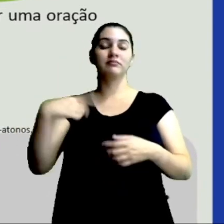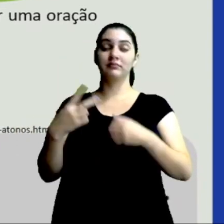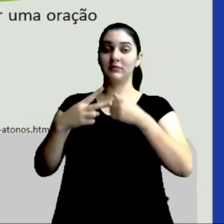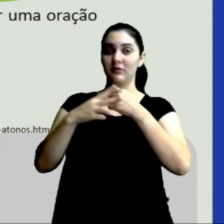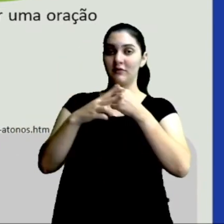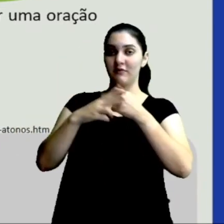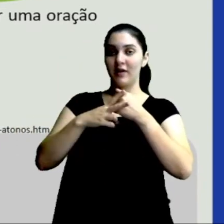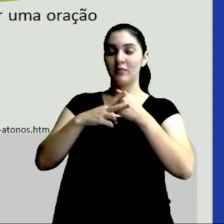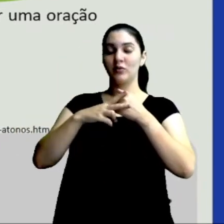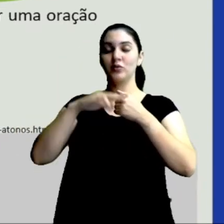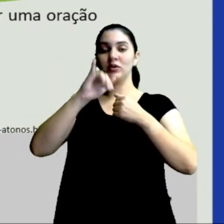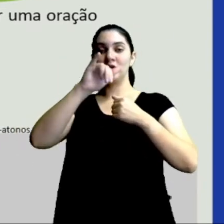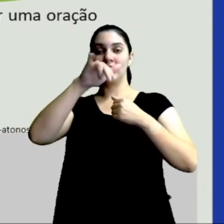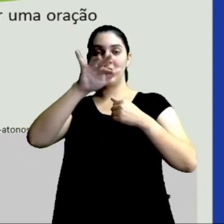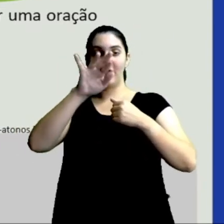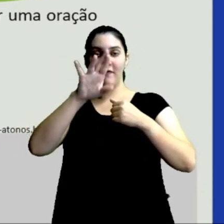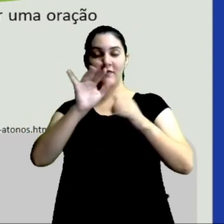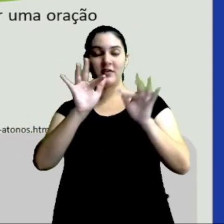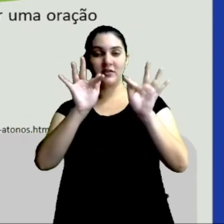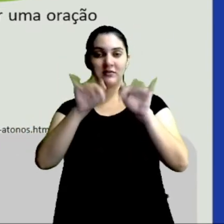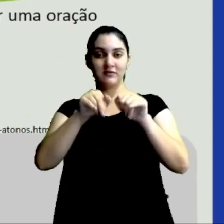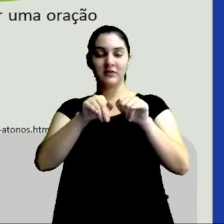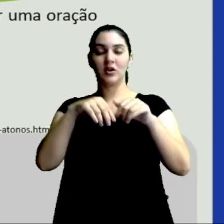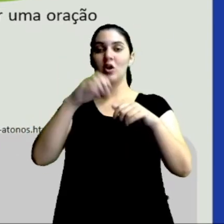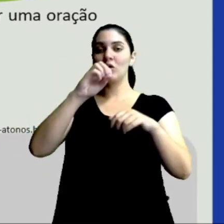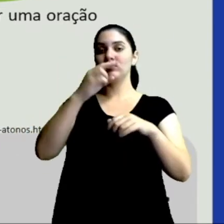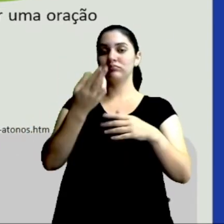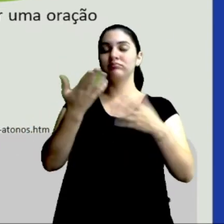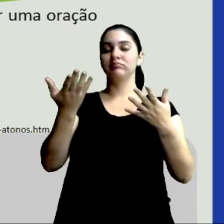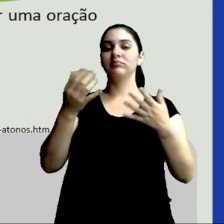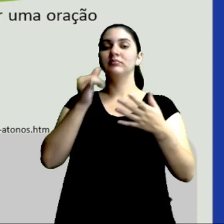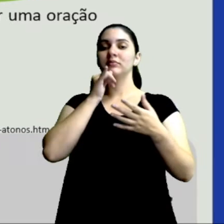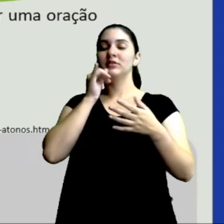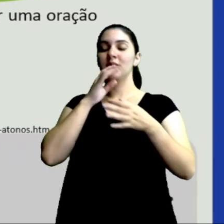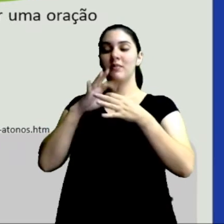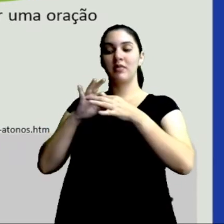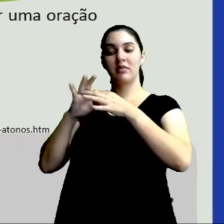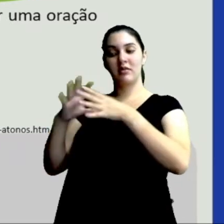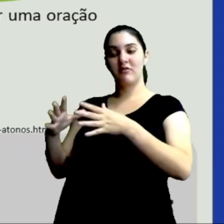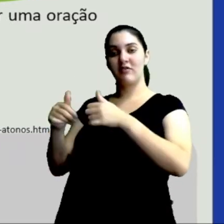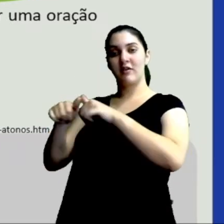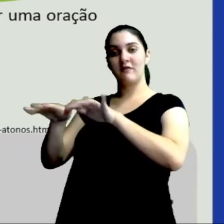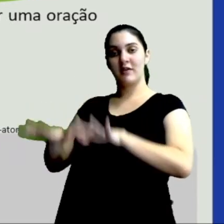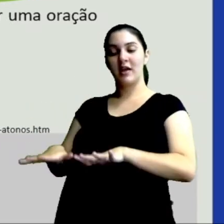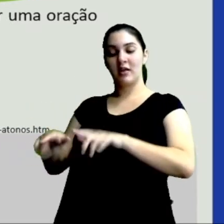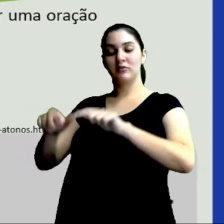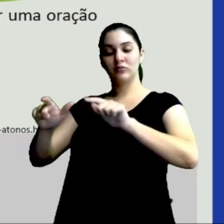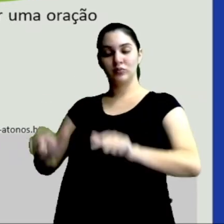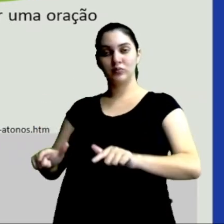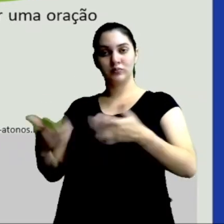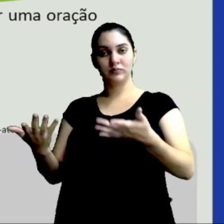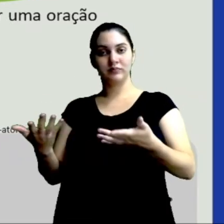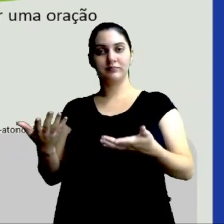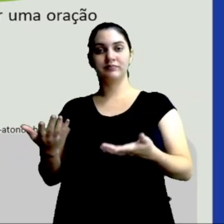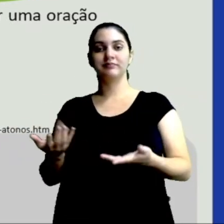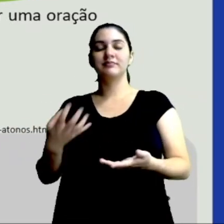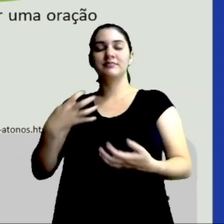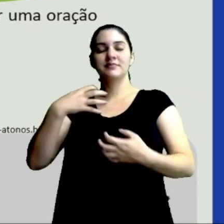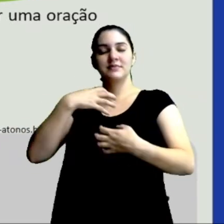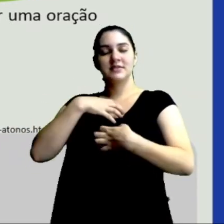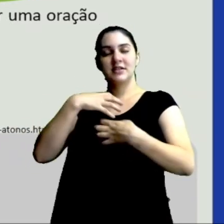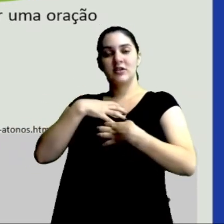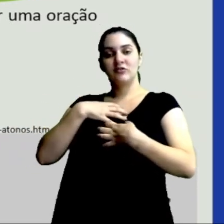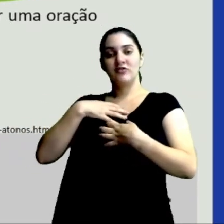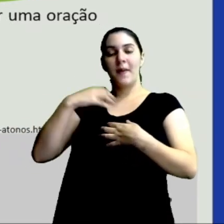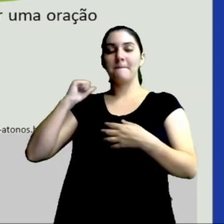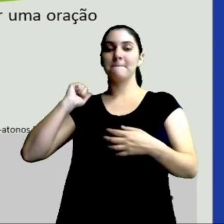no infinitivo ou no gerúndio. Então, deixaram-me ficar naquele espaço. Sentia puxar